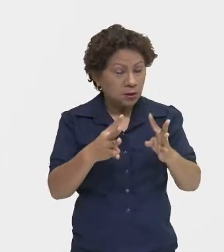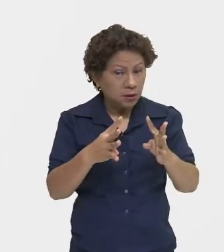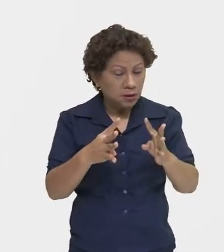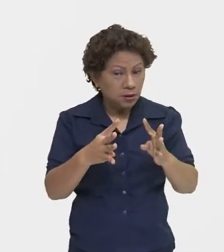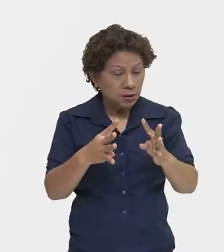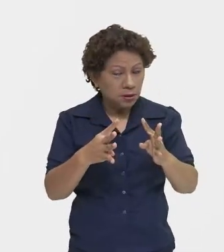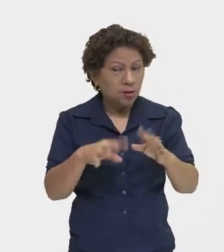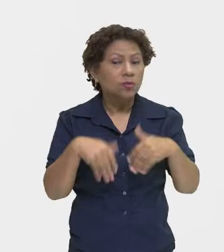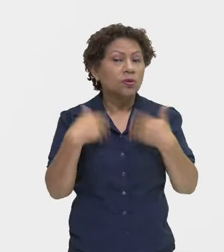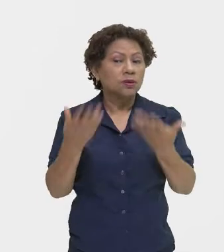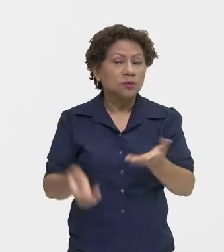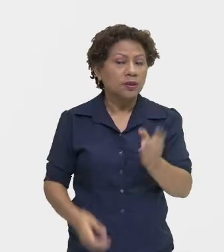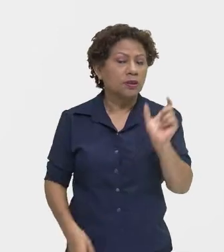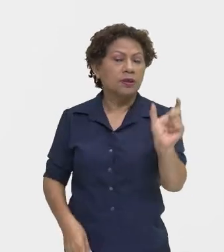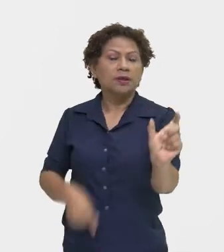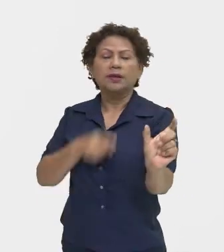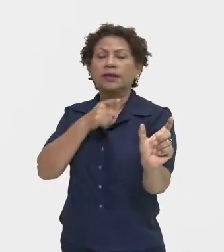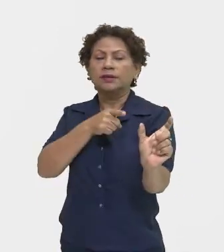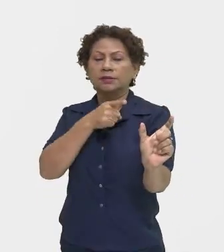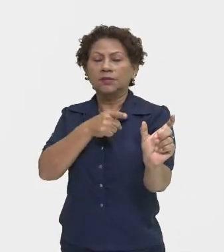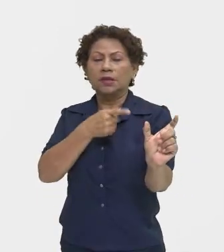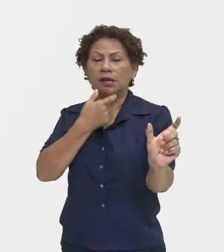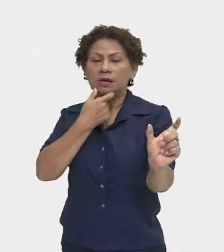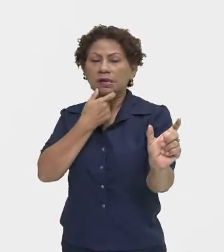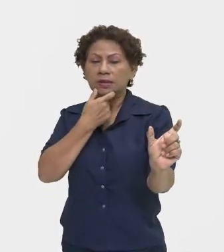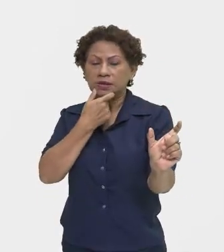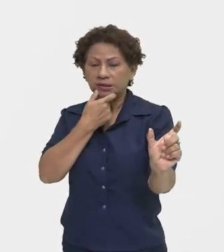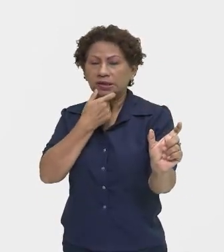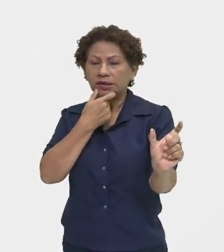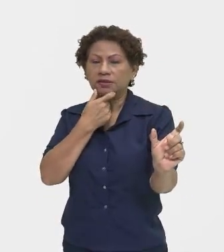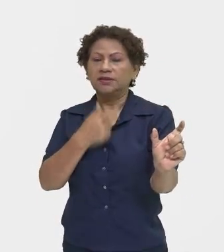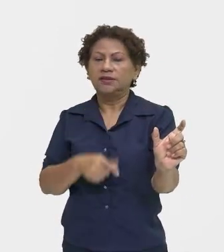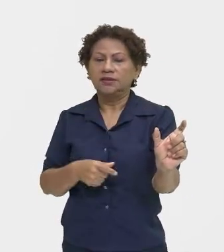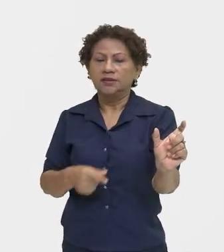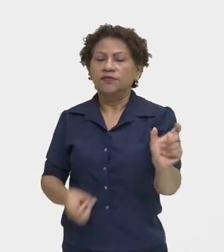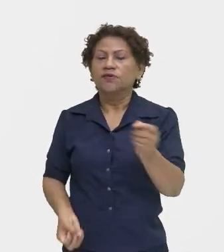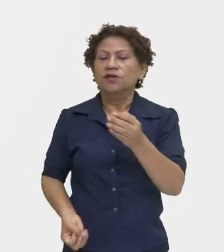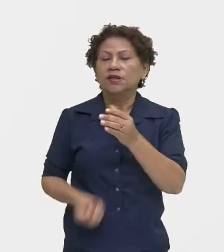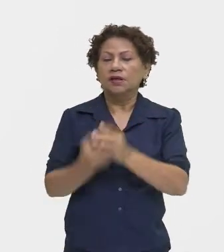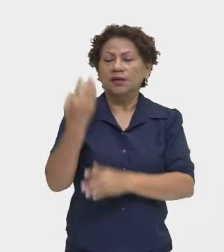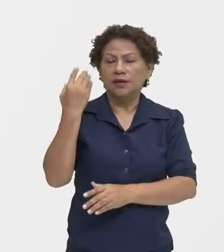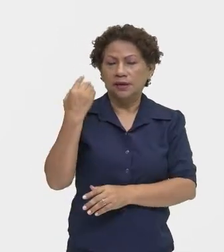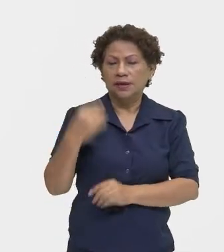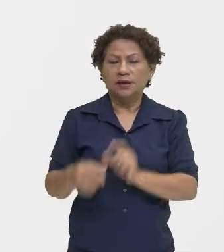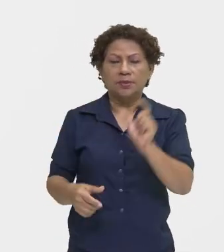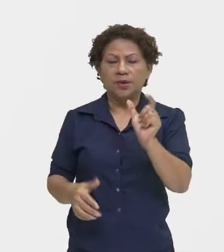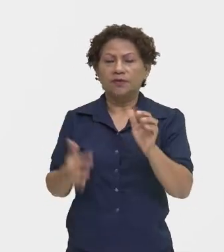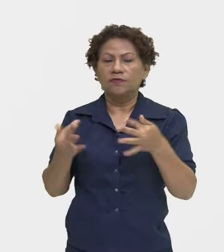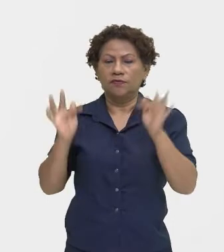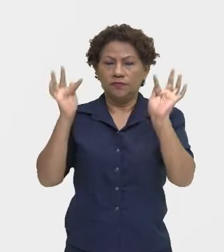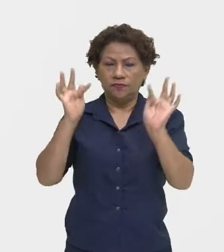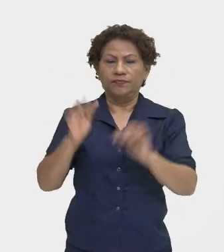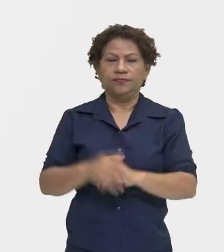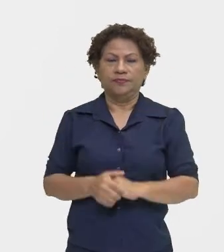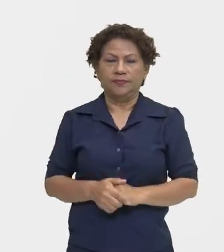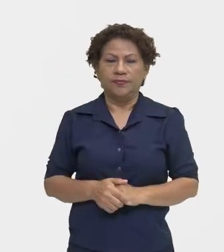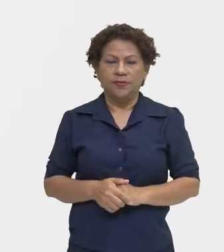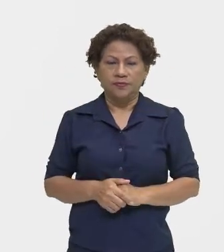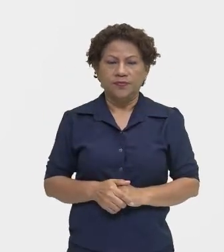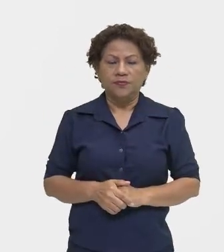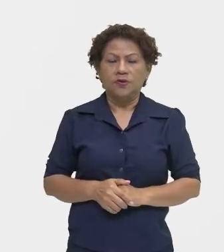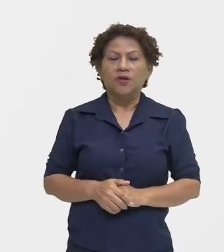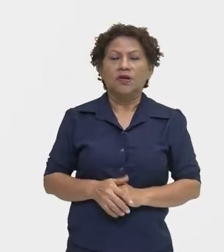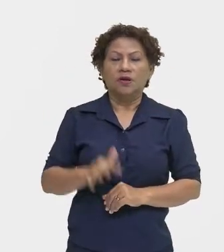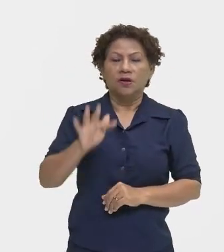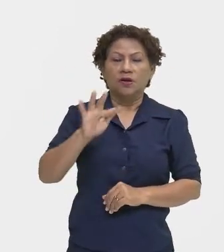essas duas palavras em inglês que iam formar justamente a palavra folclore? Folk, que significa